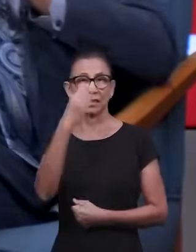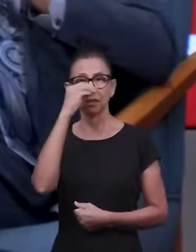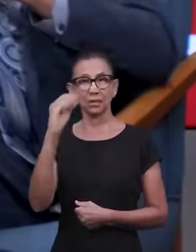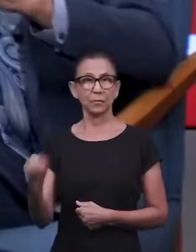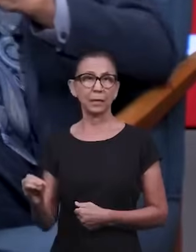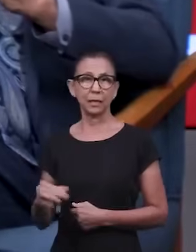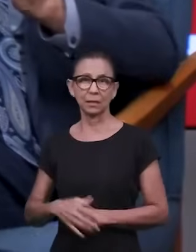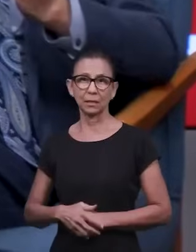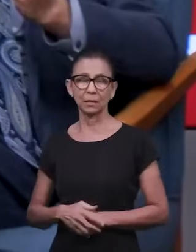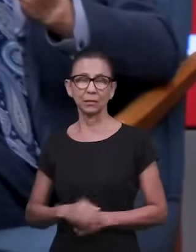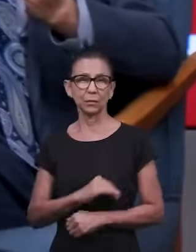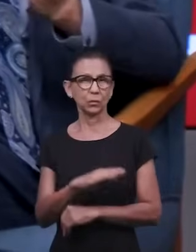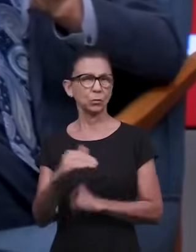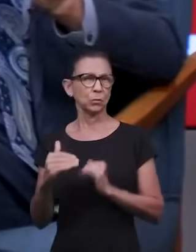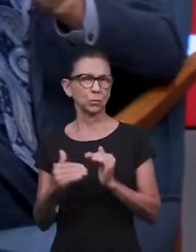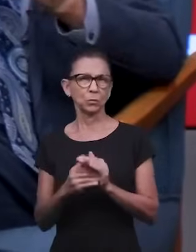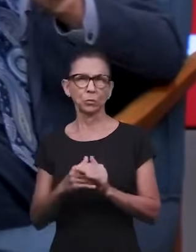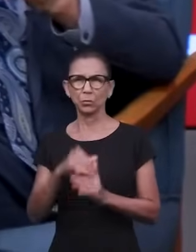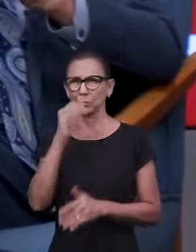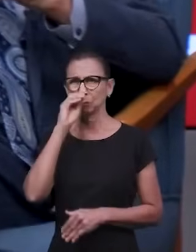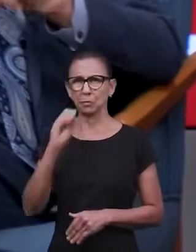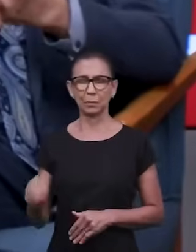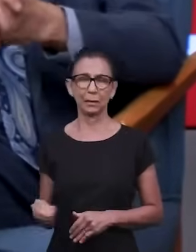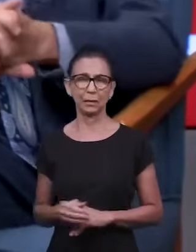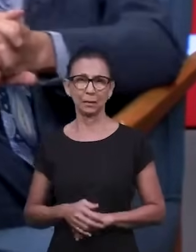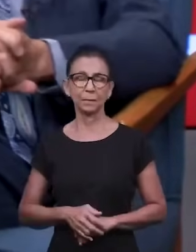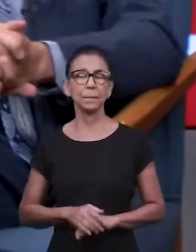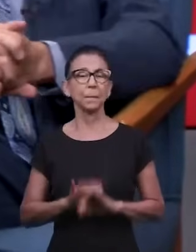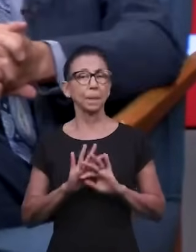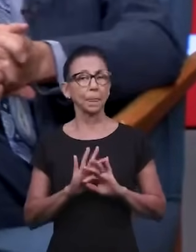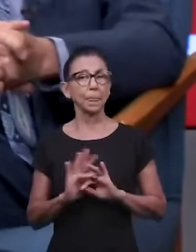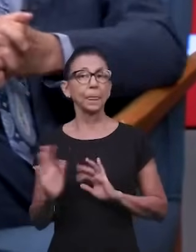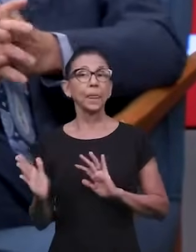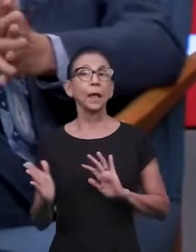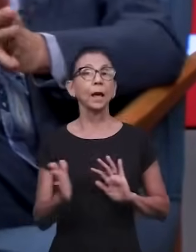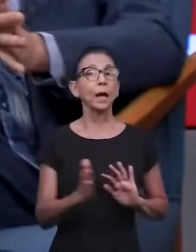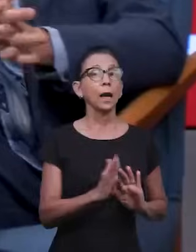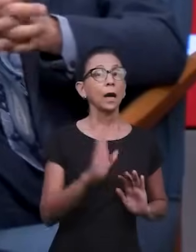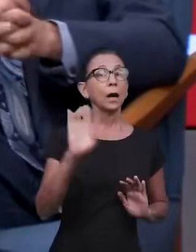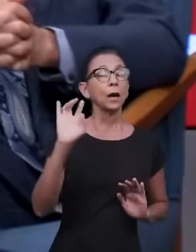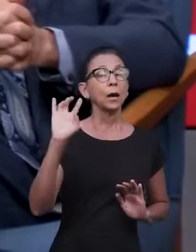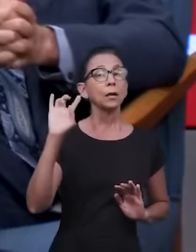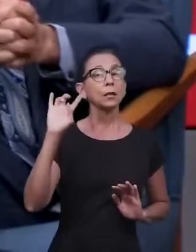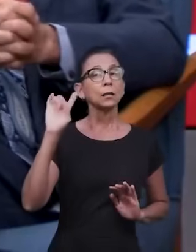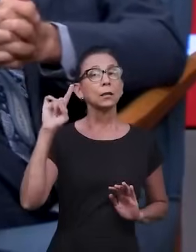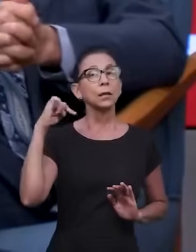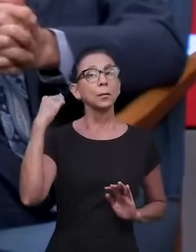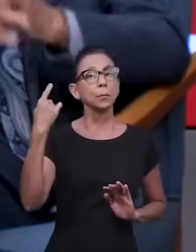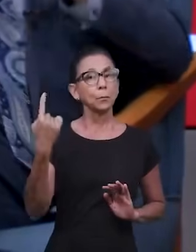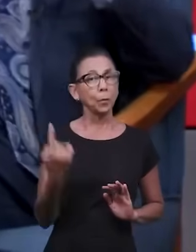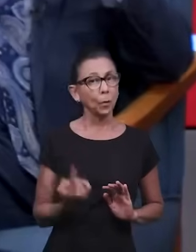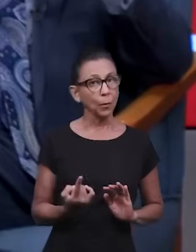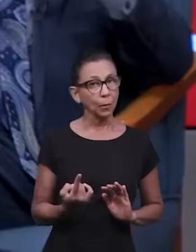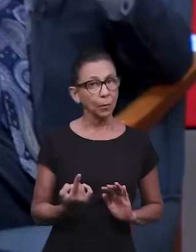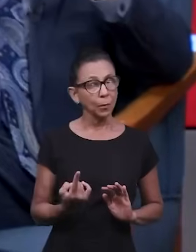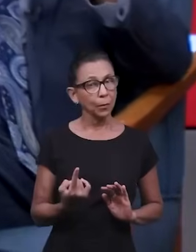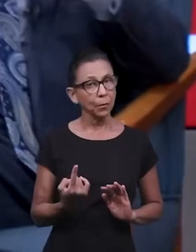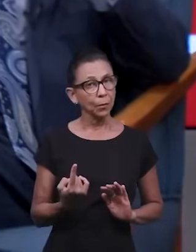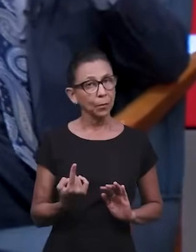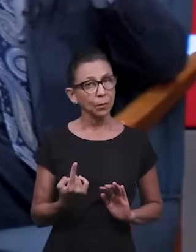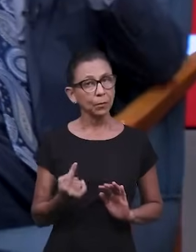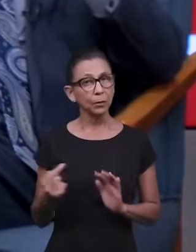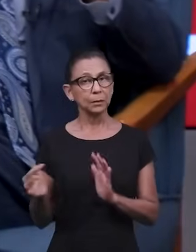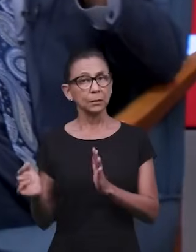todo depois da Ressurreição o que que acontece com Pedro porque